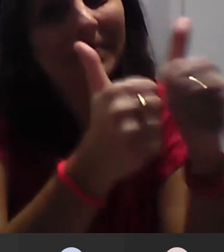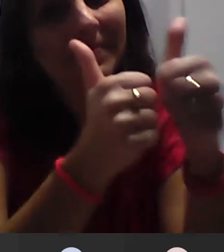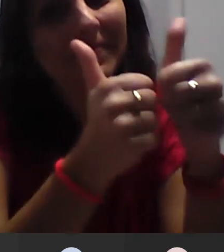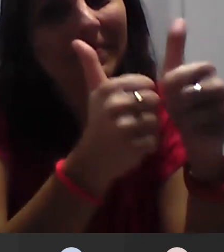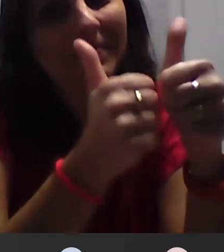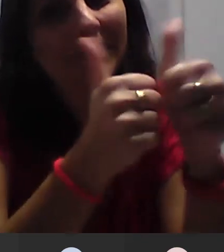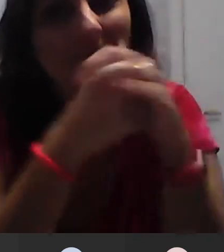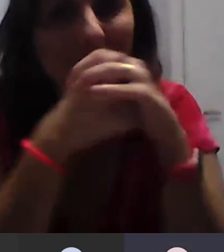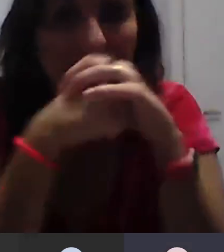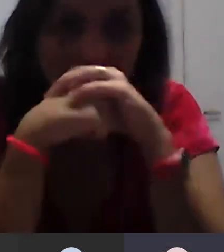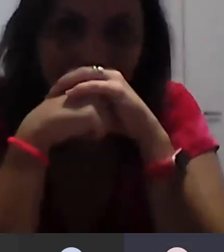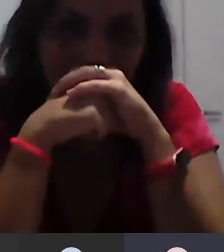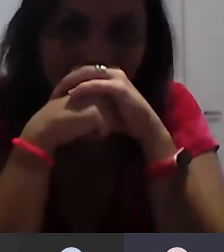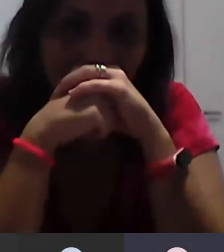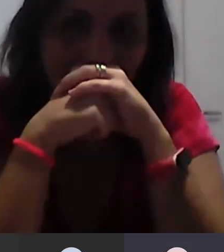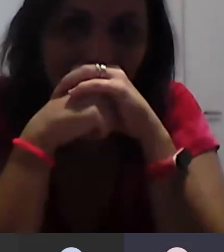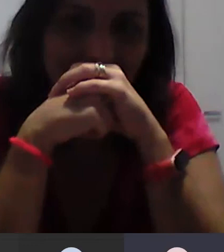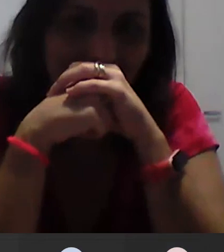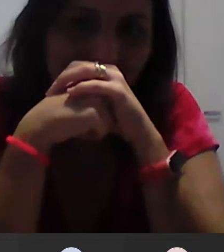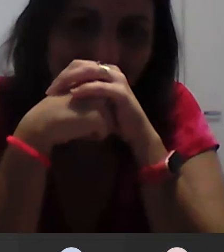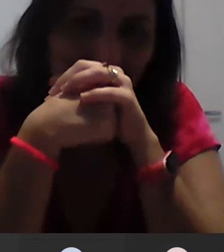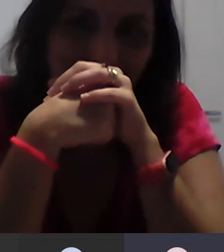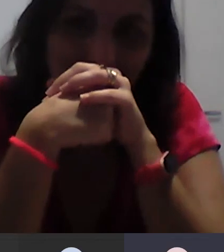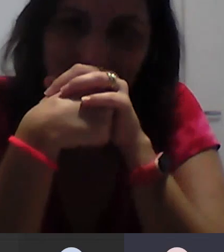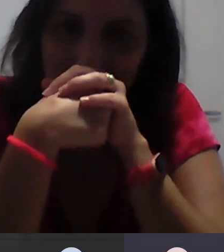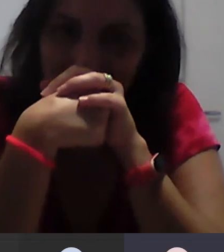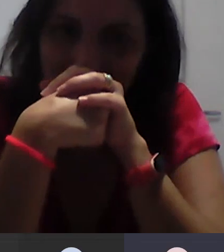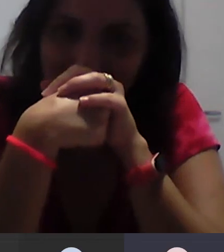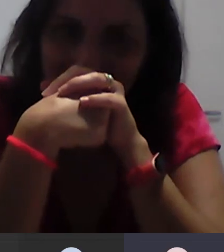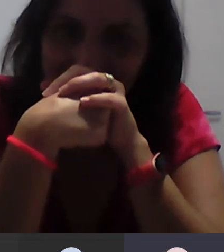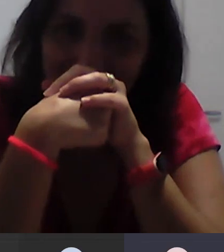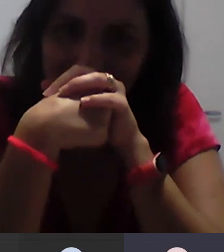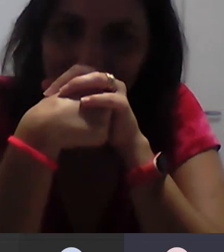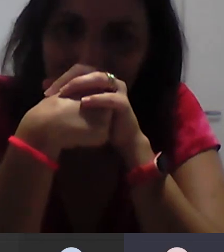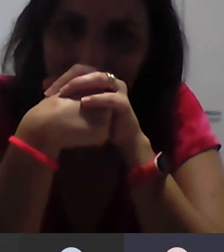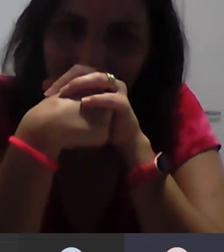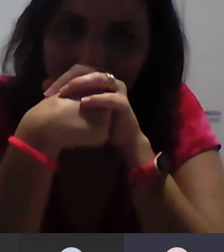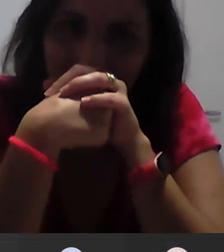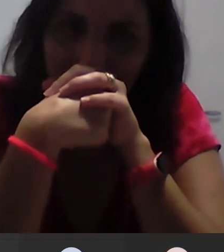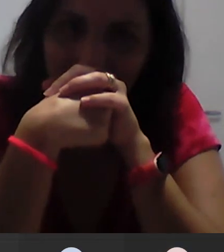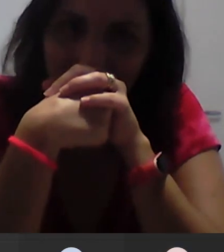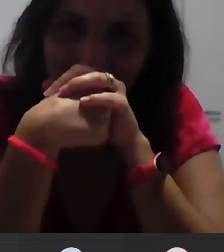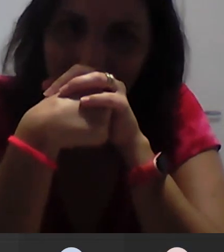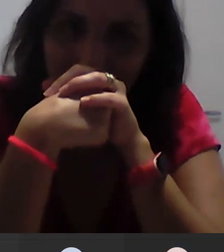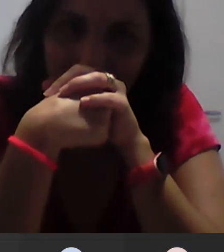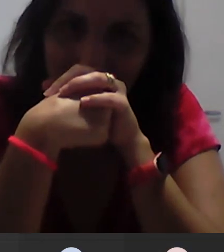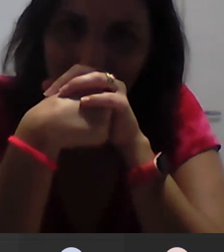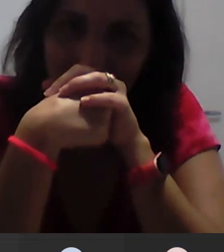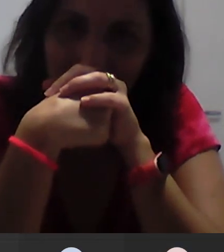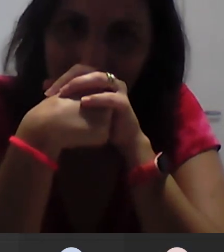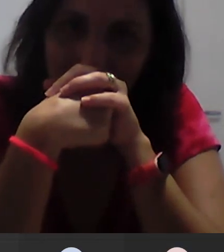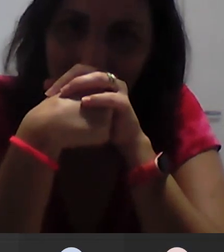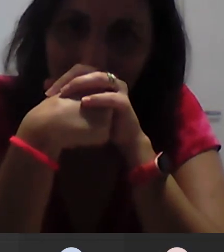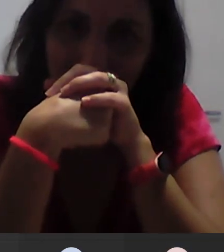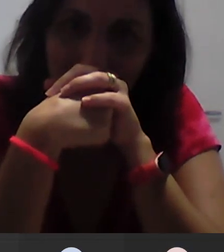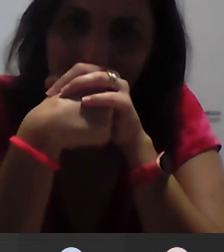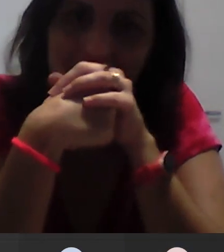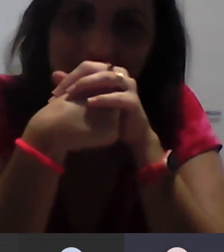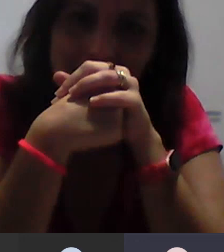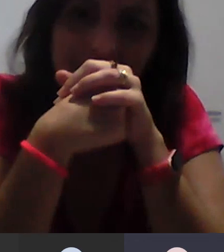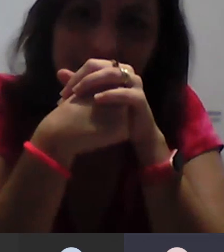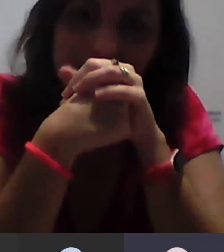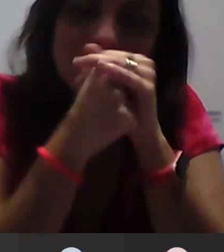toda certeza, né? Agora, mais do que nunca, assim que a gente tiver Já é assim. todo nosso, que é a nossa cozinha experimental,